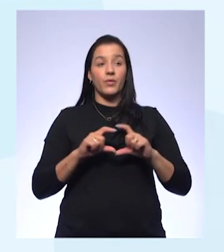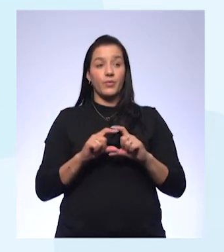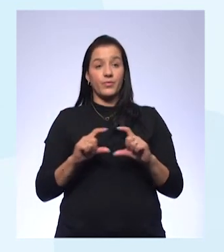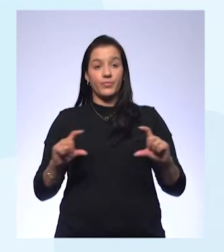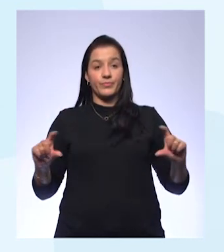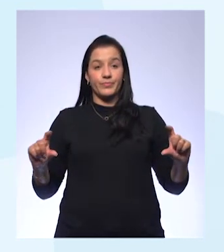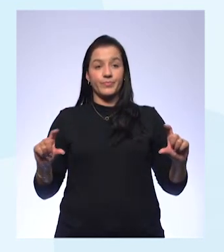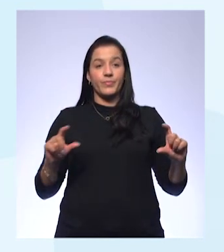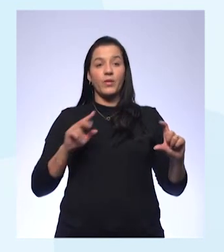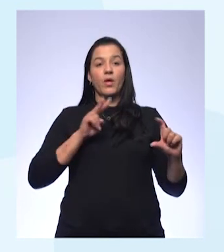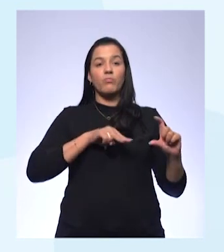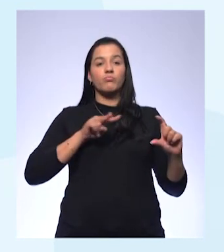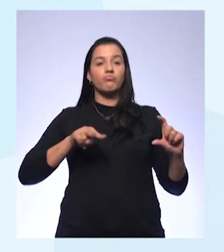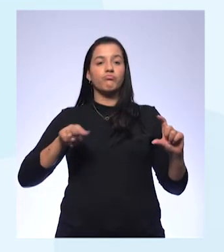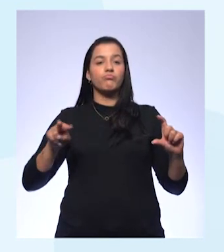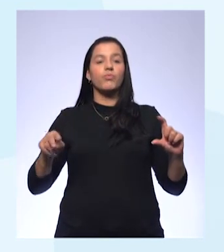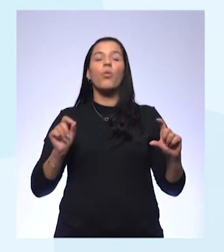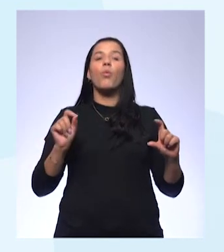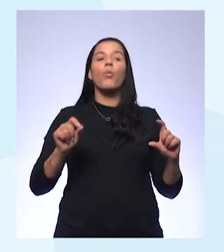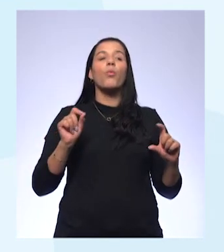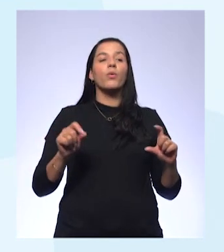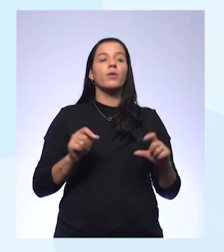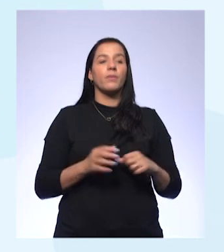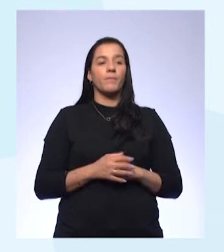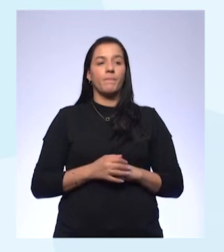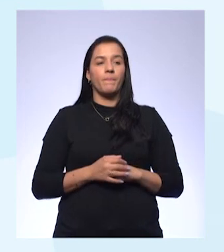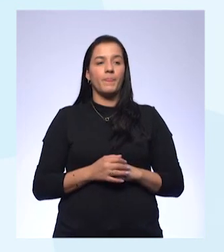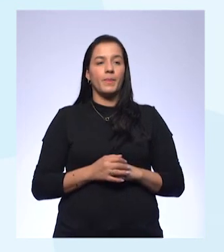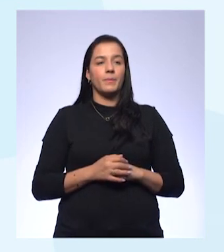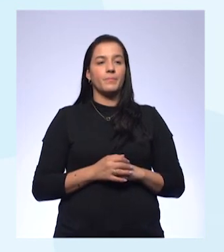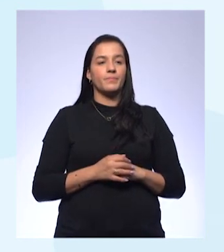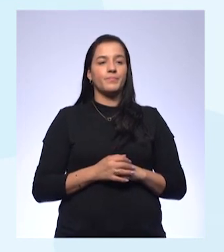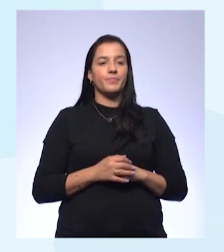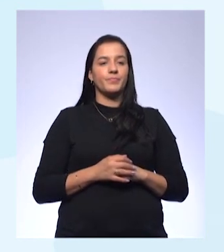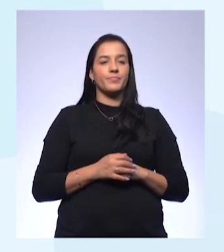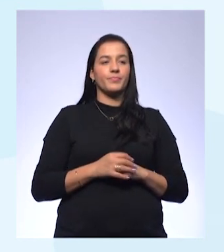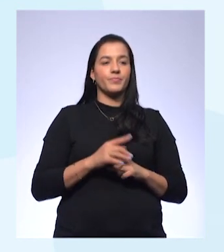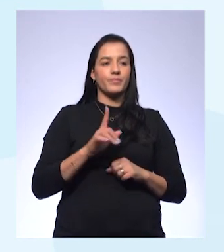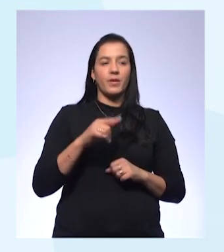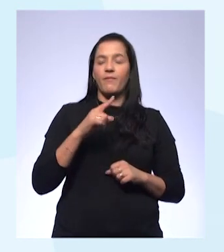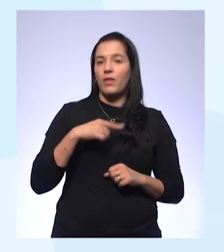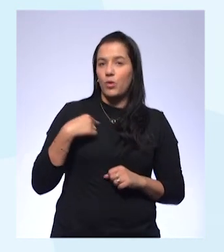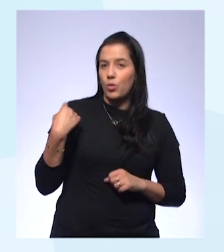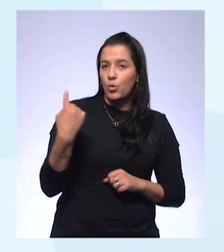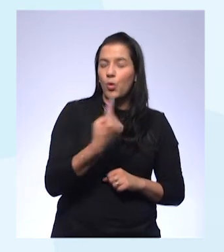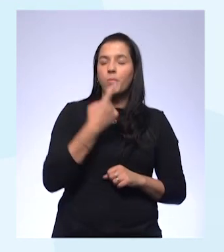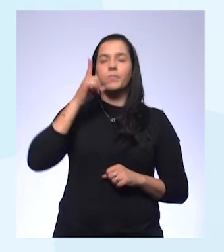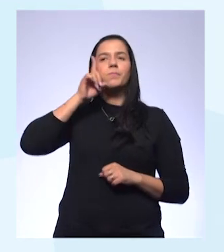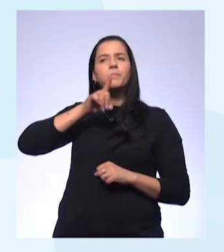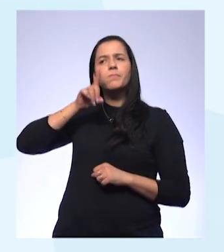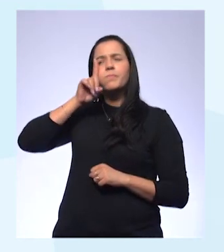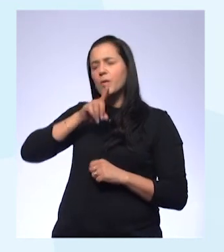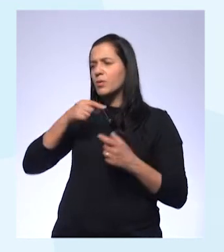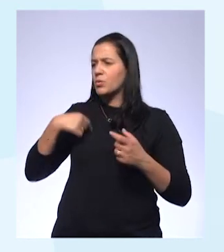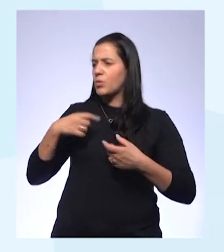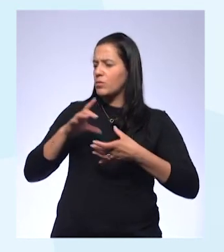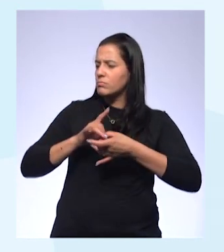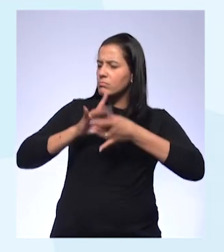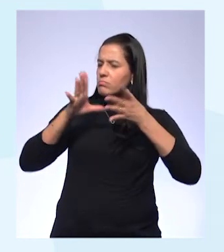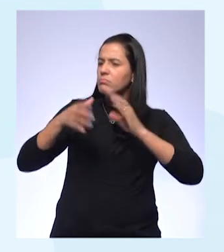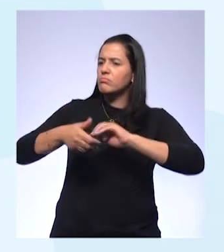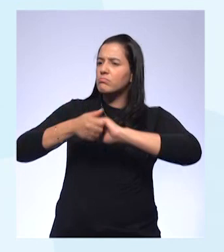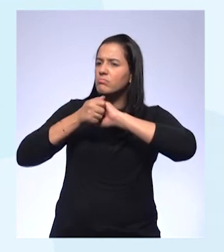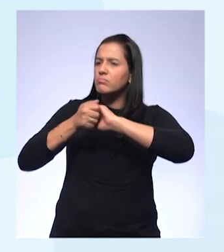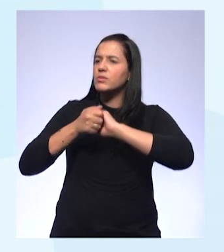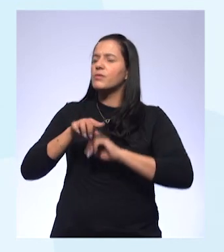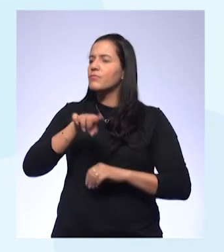de Kissinger quando se encontrou com Pinochet. Nós, os Estados Unidos, estamos solidários com o que você está a